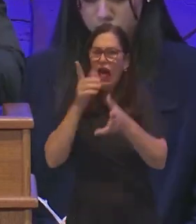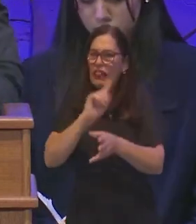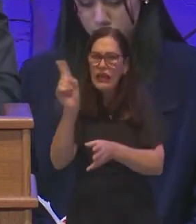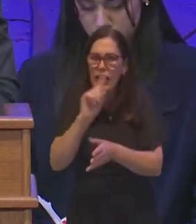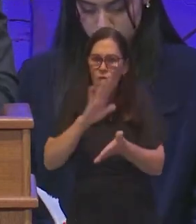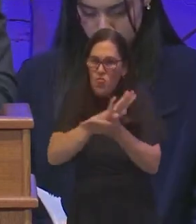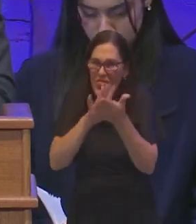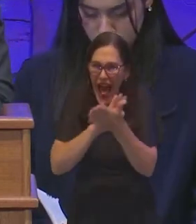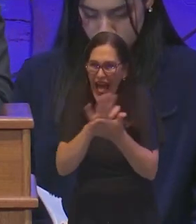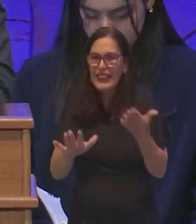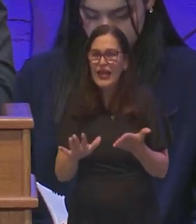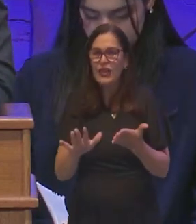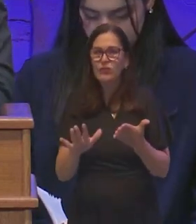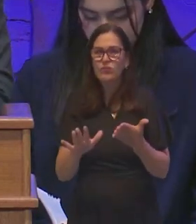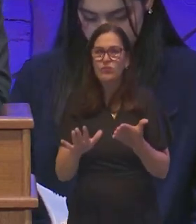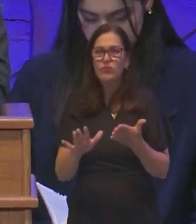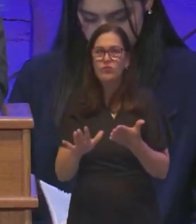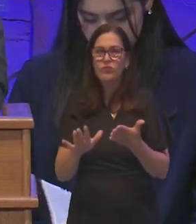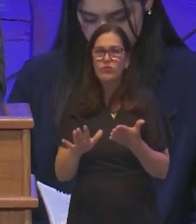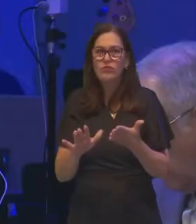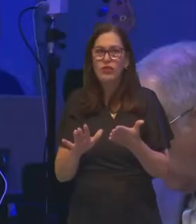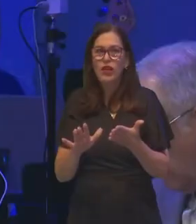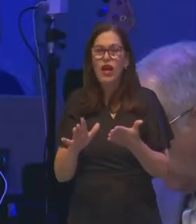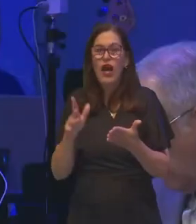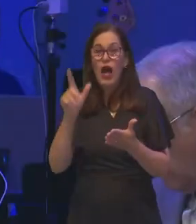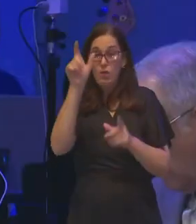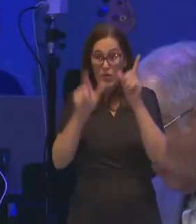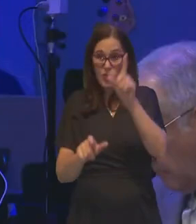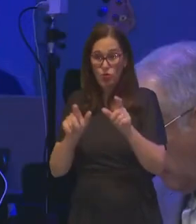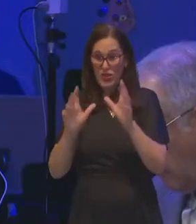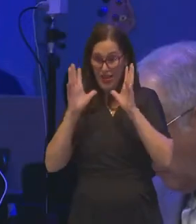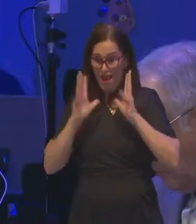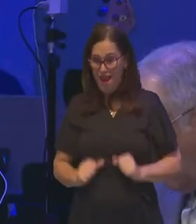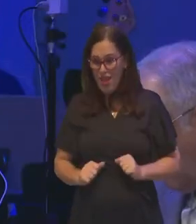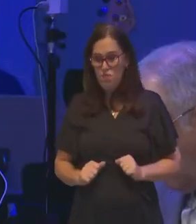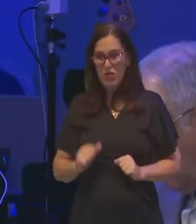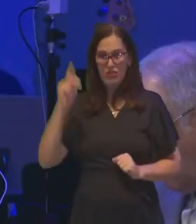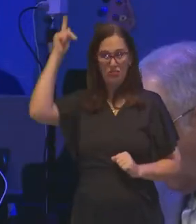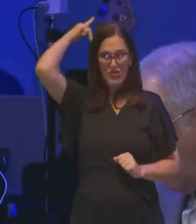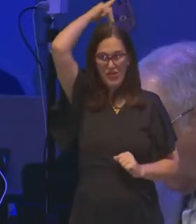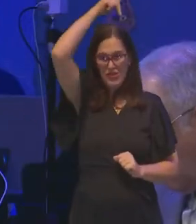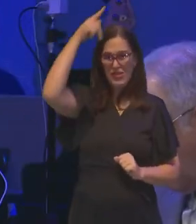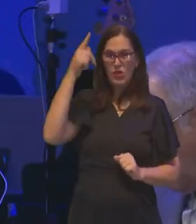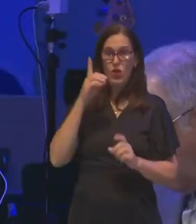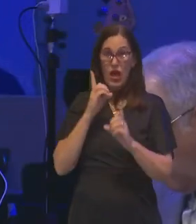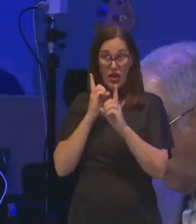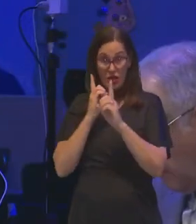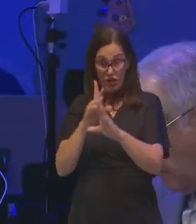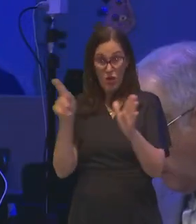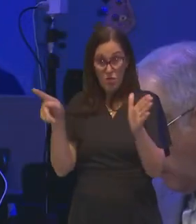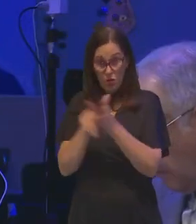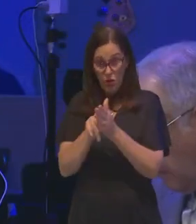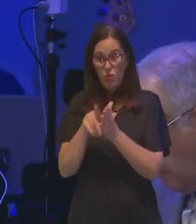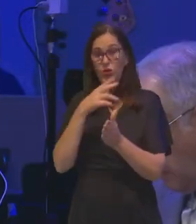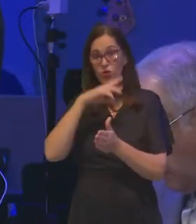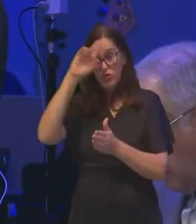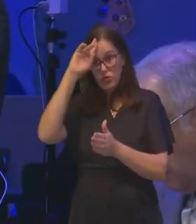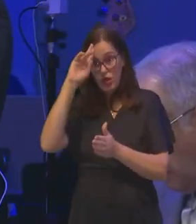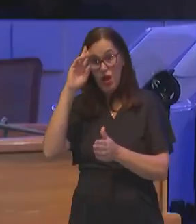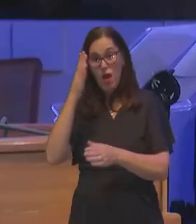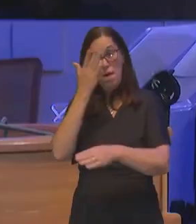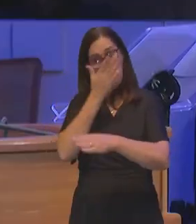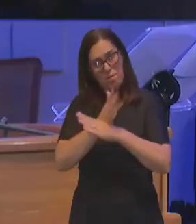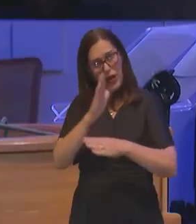vocês, como convém a santos. A doutrina do Senhor, ensinamento na